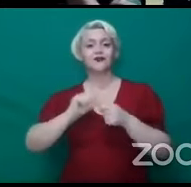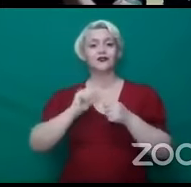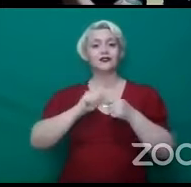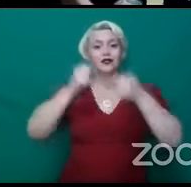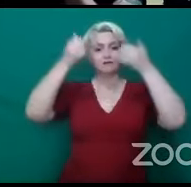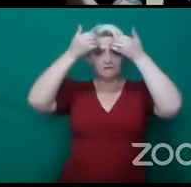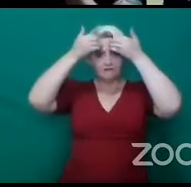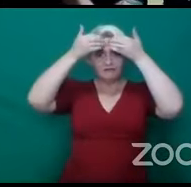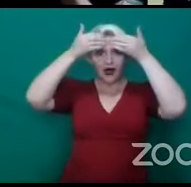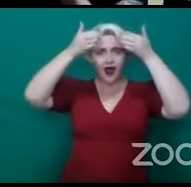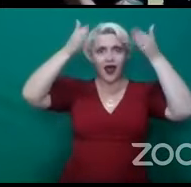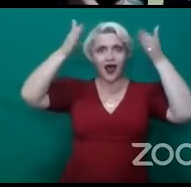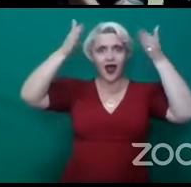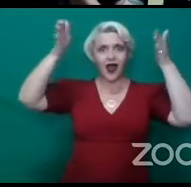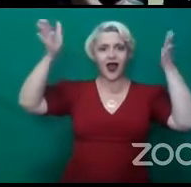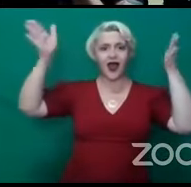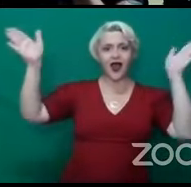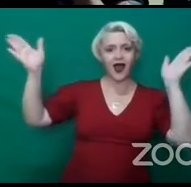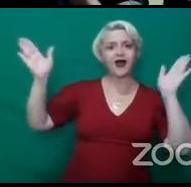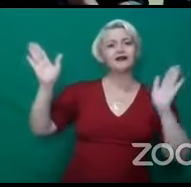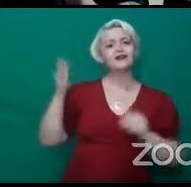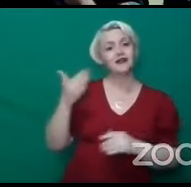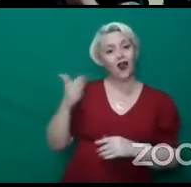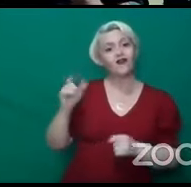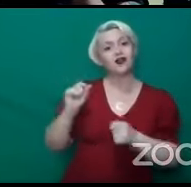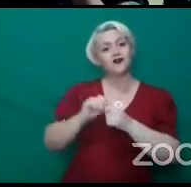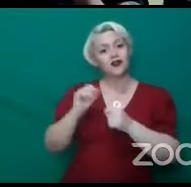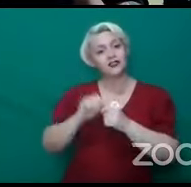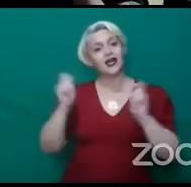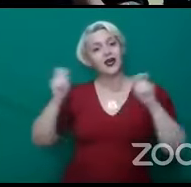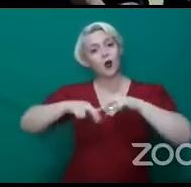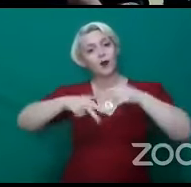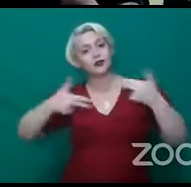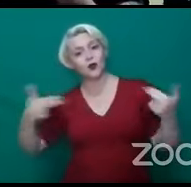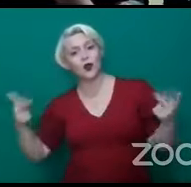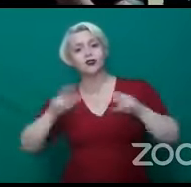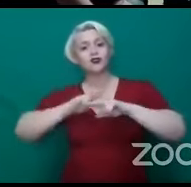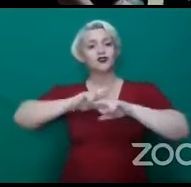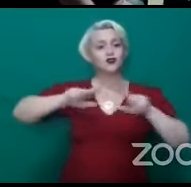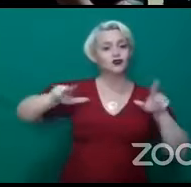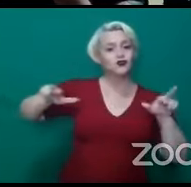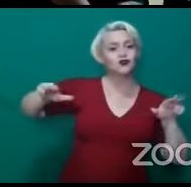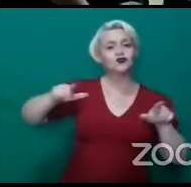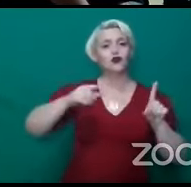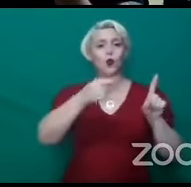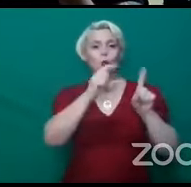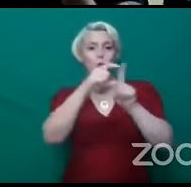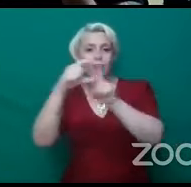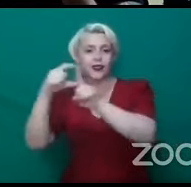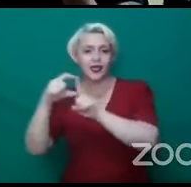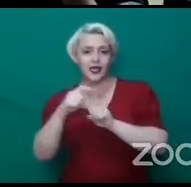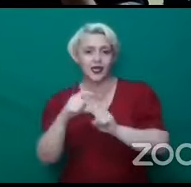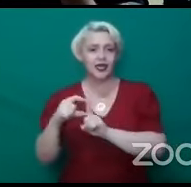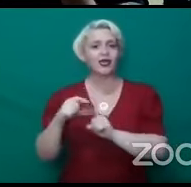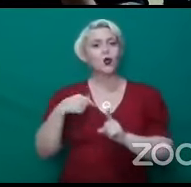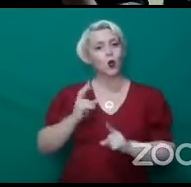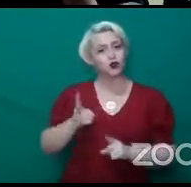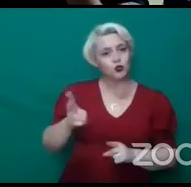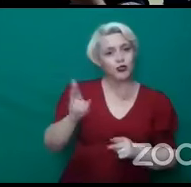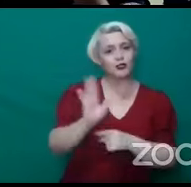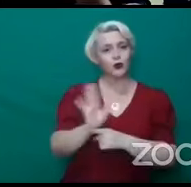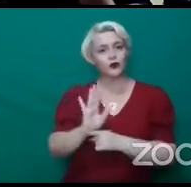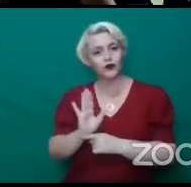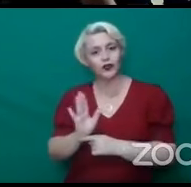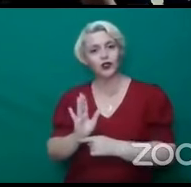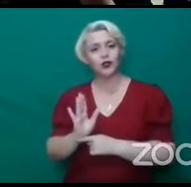esses horizontes assim, talvez fazer algumas coisas diferentes, como quadrinho, talvez uma continuação, sim. Porque a gente não descarta